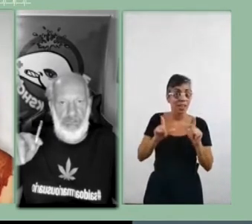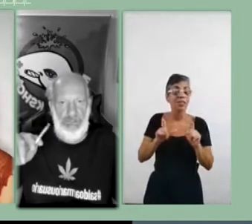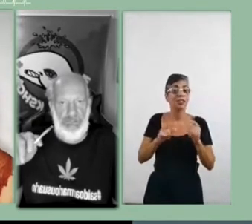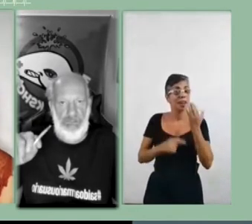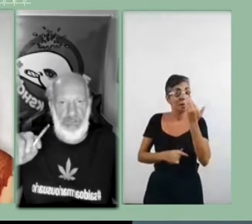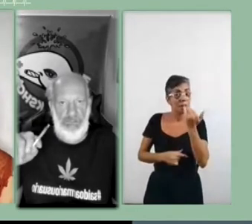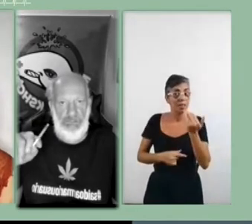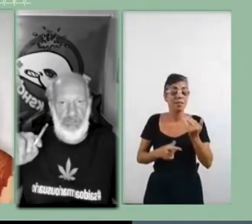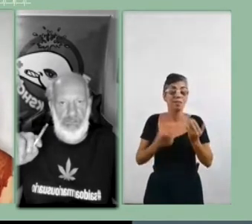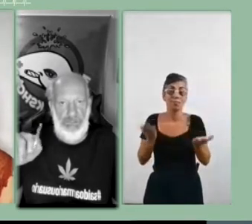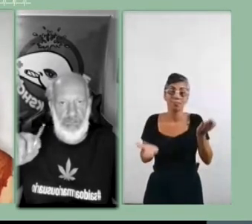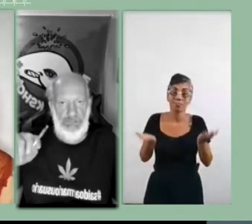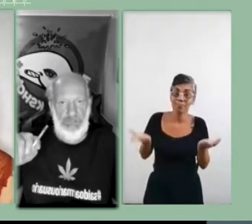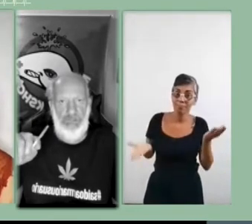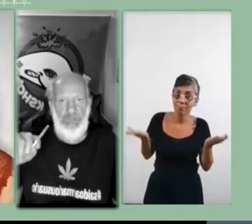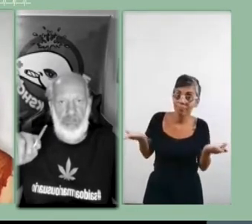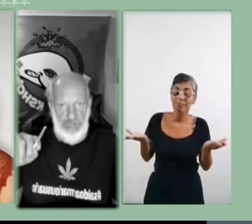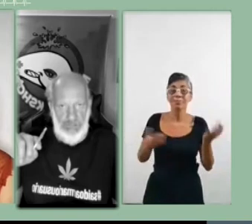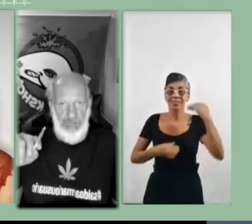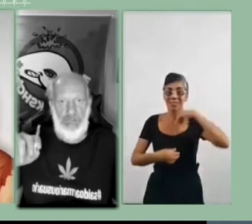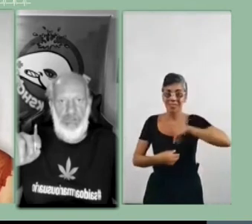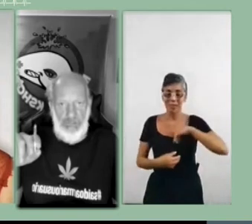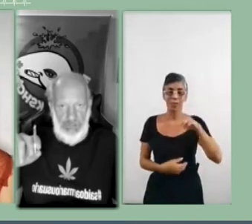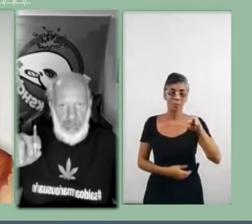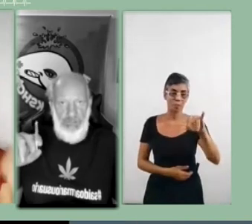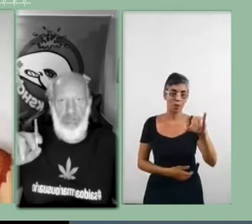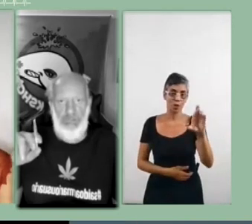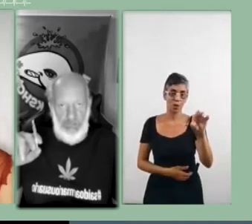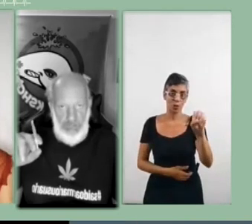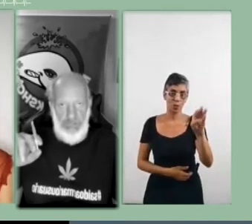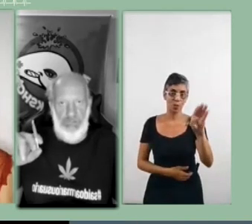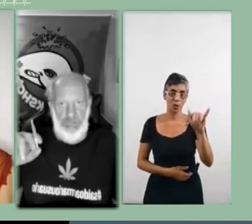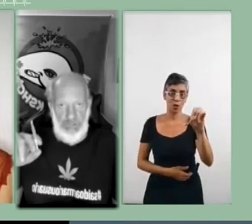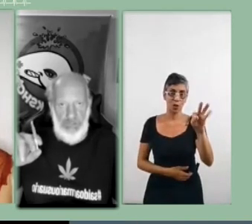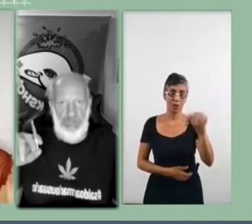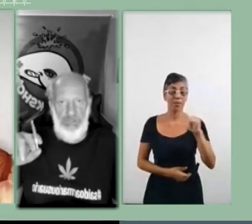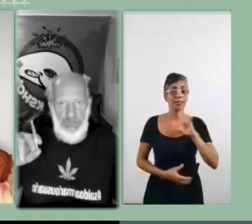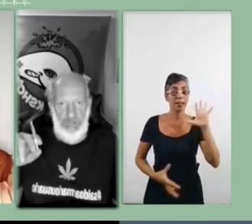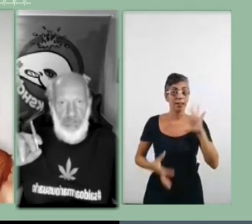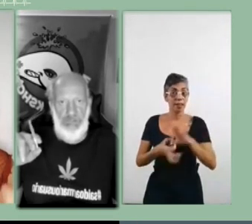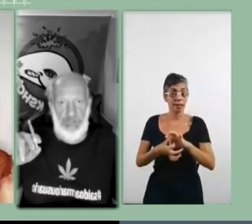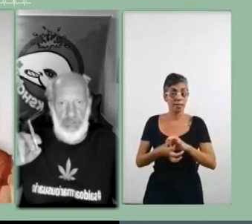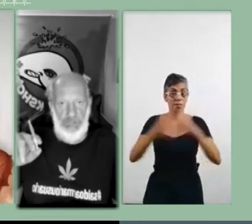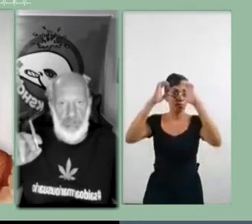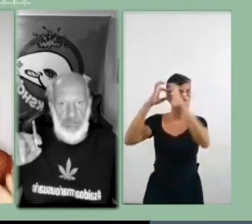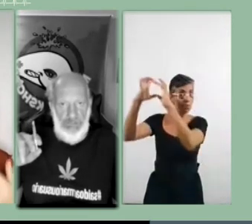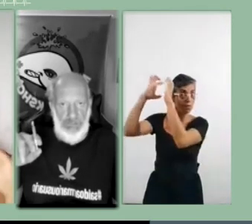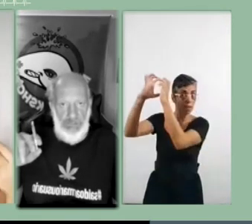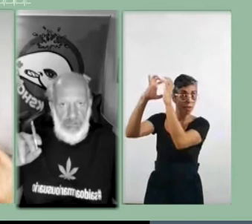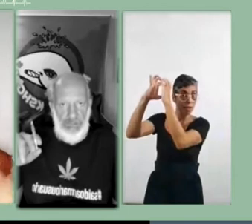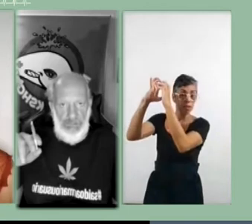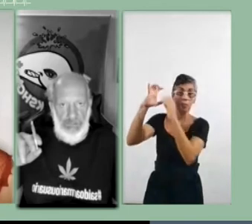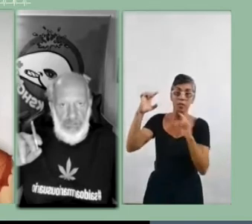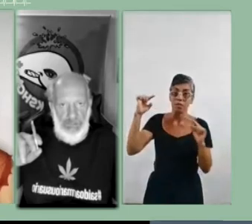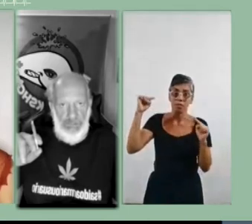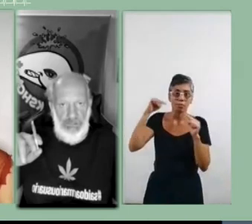ele organiza a microbiota, porque há uma ligação entre a microbiota e o cérebro. Se não tiver tudo ok, se a